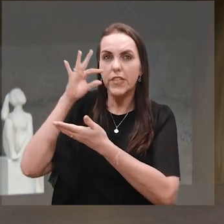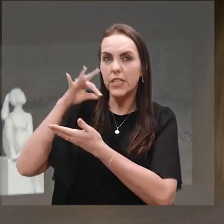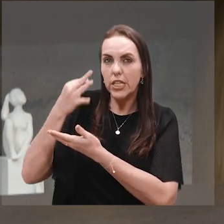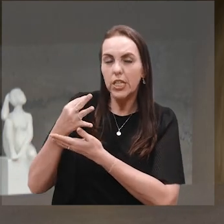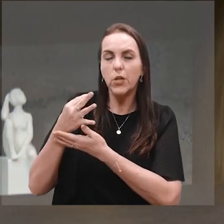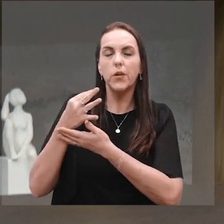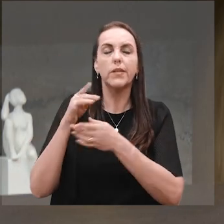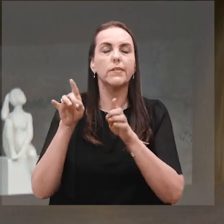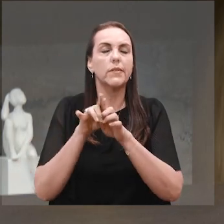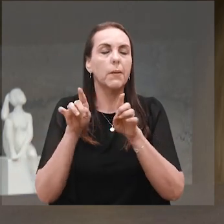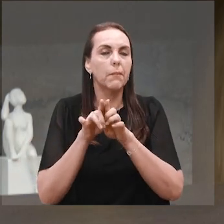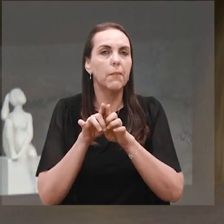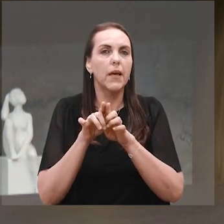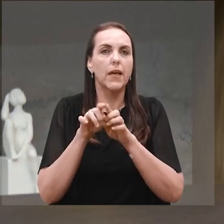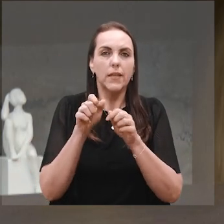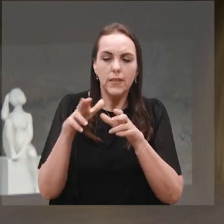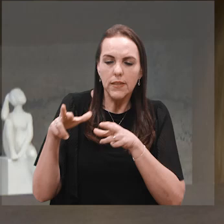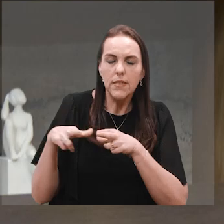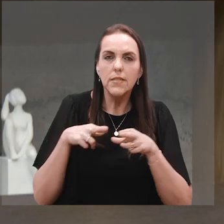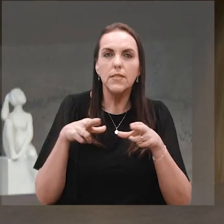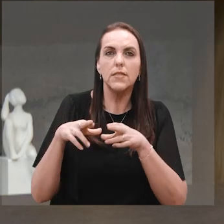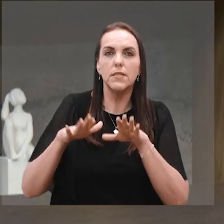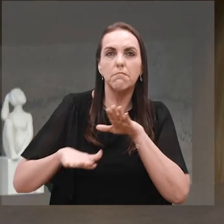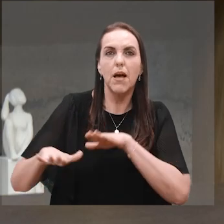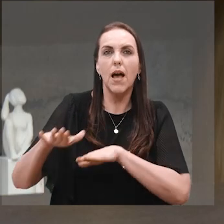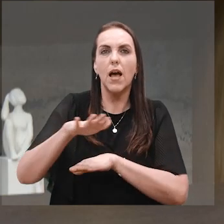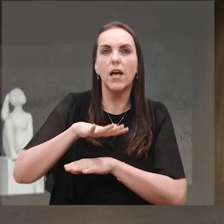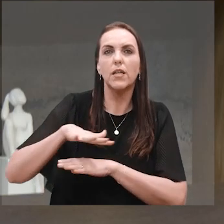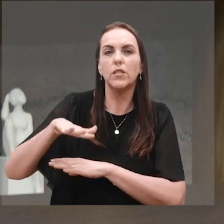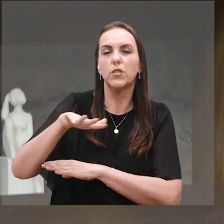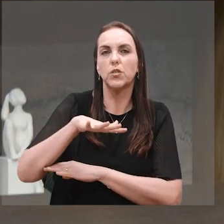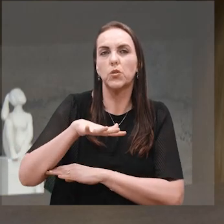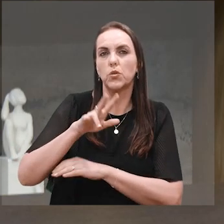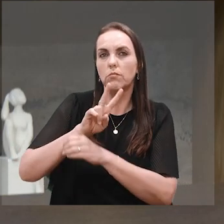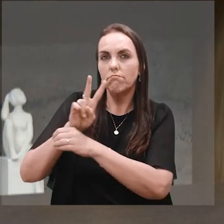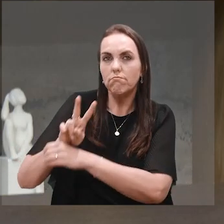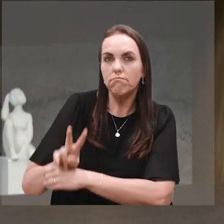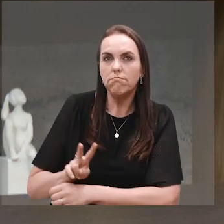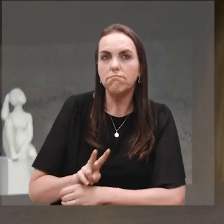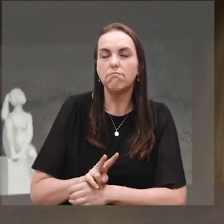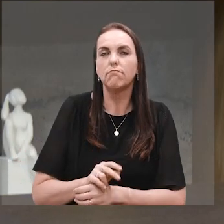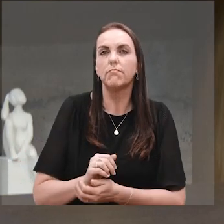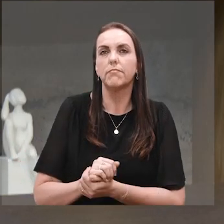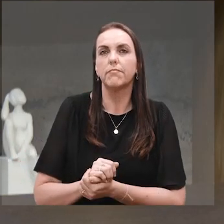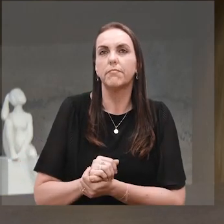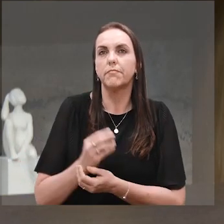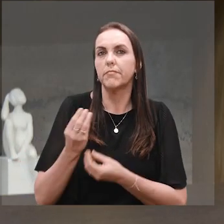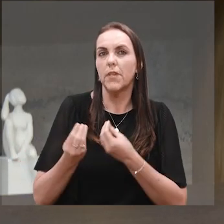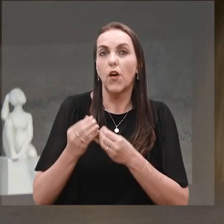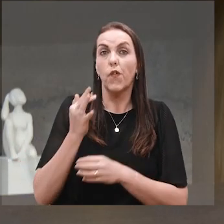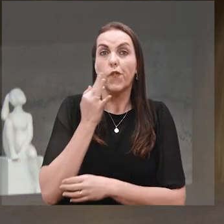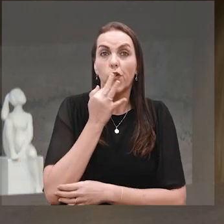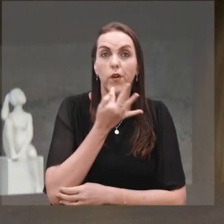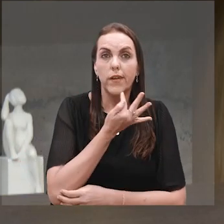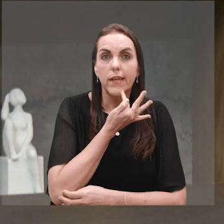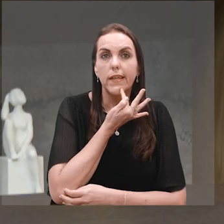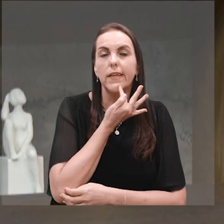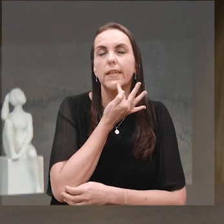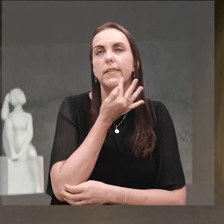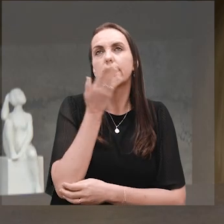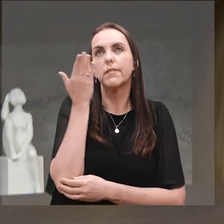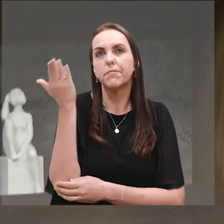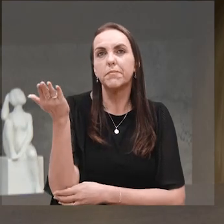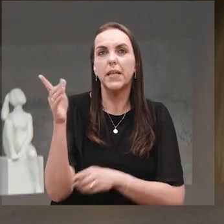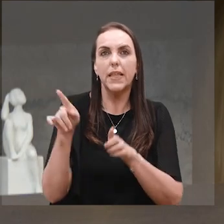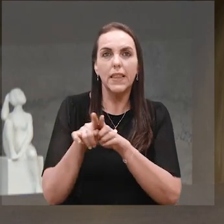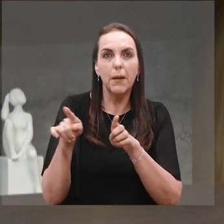vitivinícola, da preservação de espaços, por exemplo, como a senhora trata de Forqueta, e nós